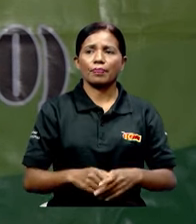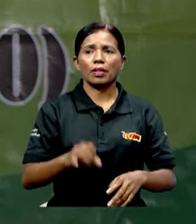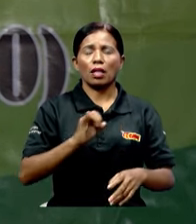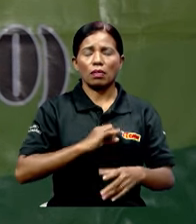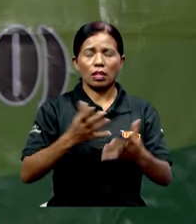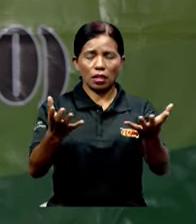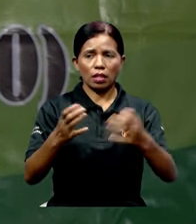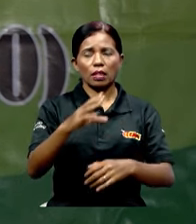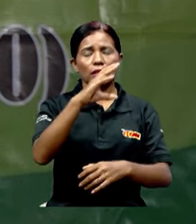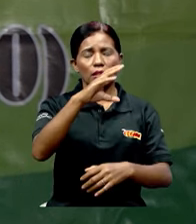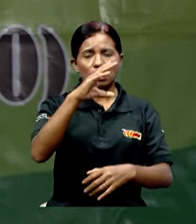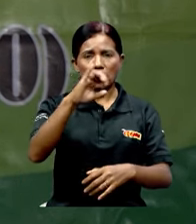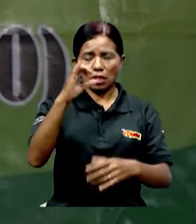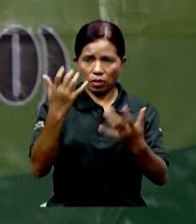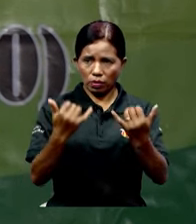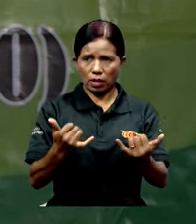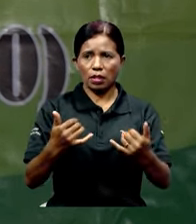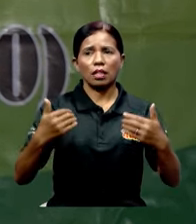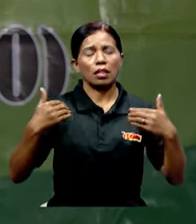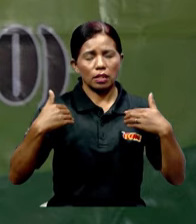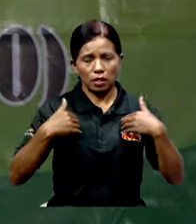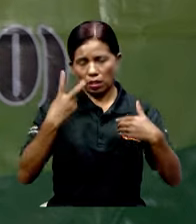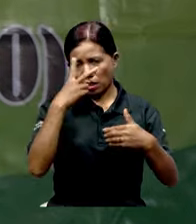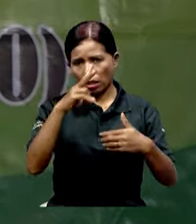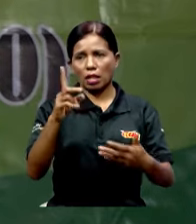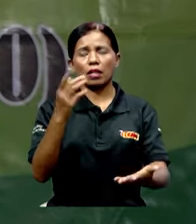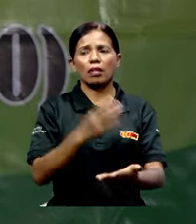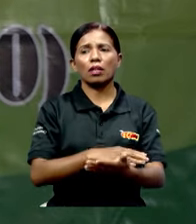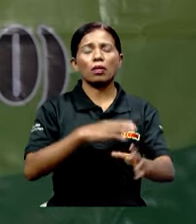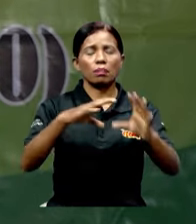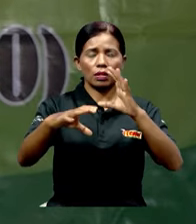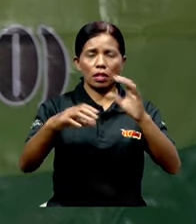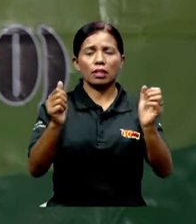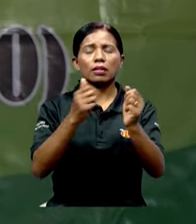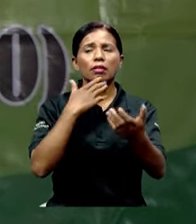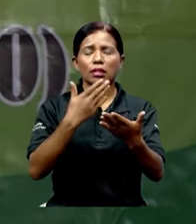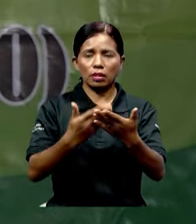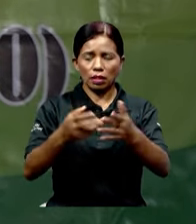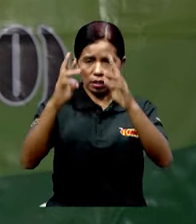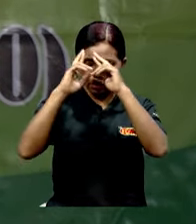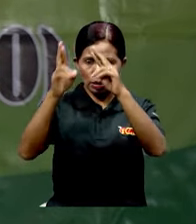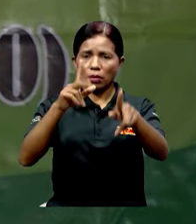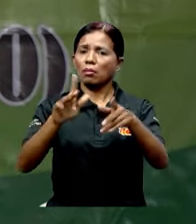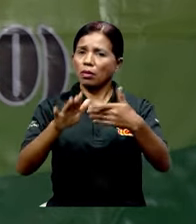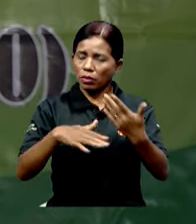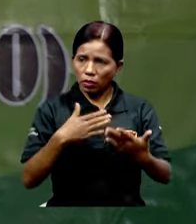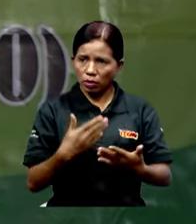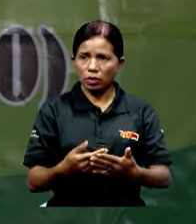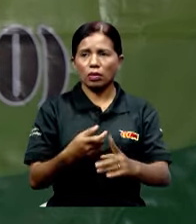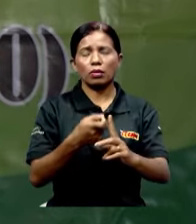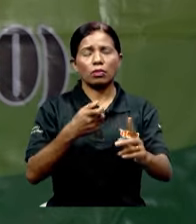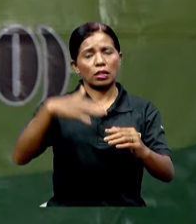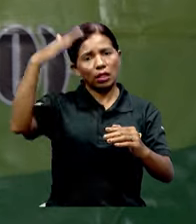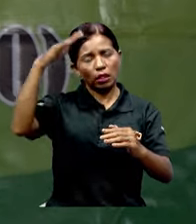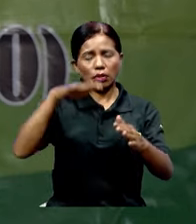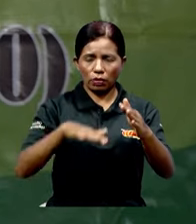CCI agora é importante, porque é a aproximação. Comunicação dele com a autoridade, respeito a autoridade, fosse meter para praia, e